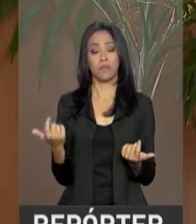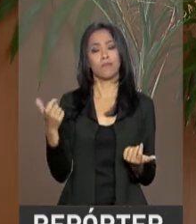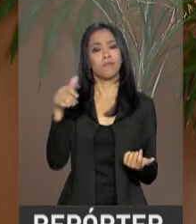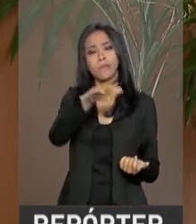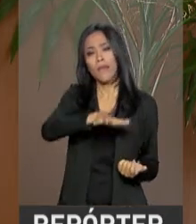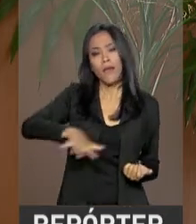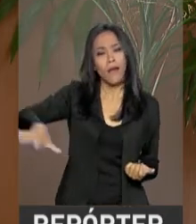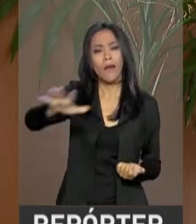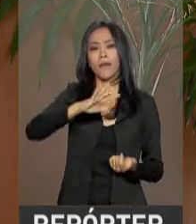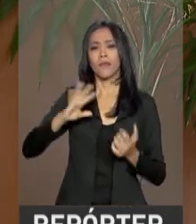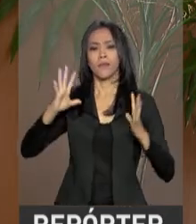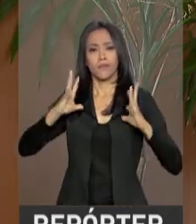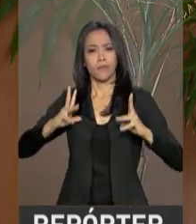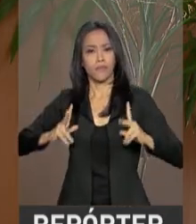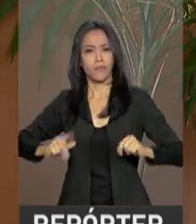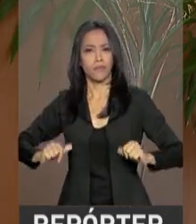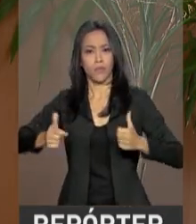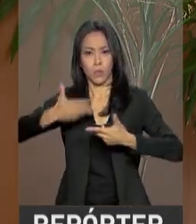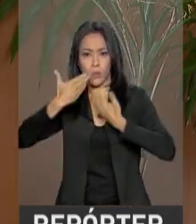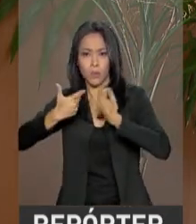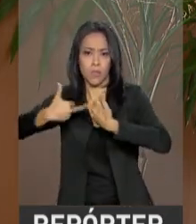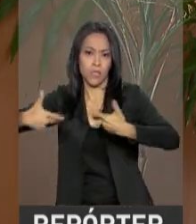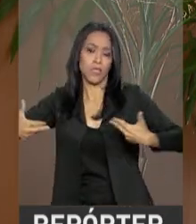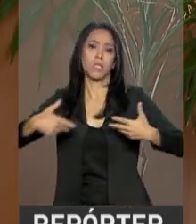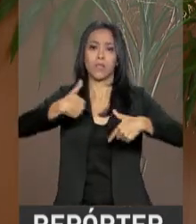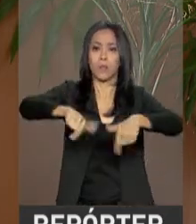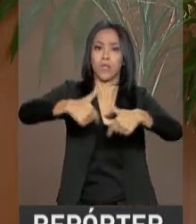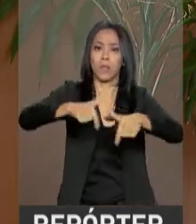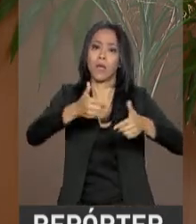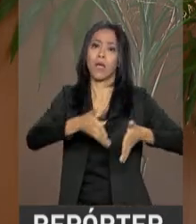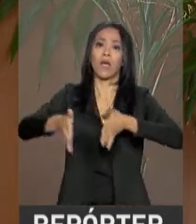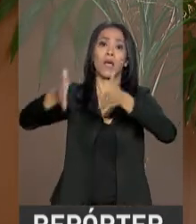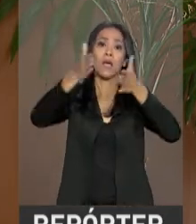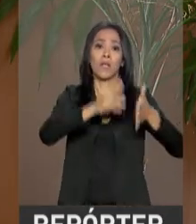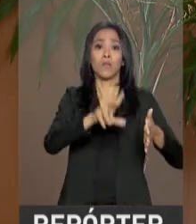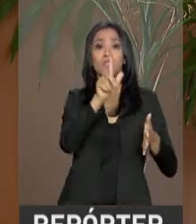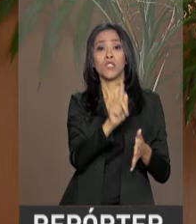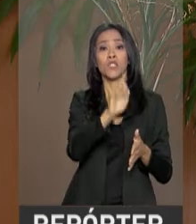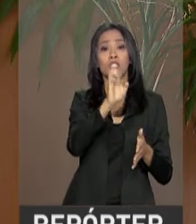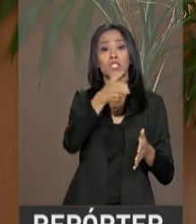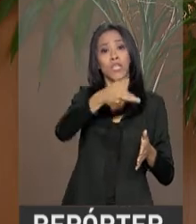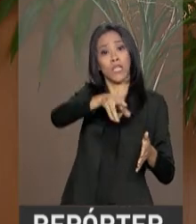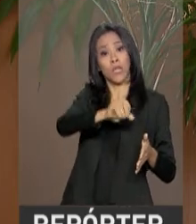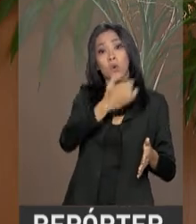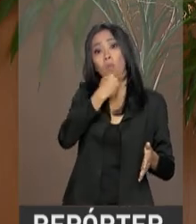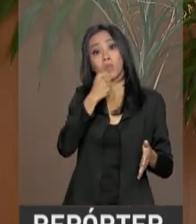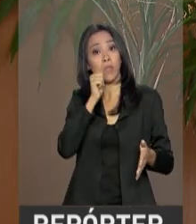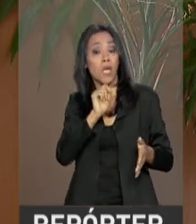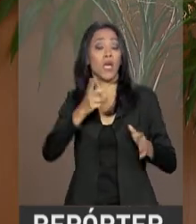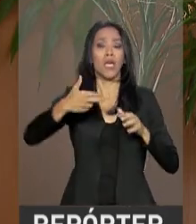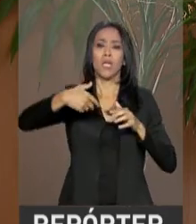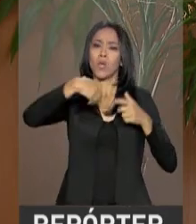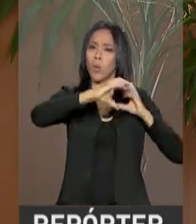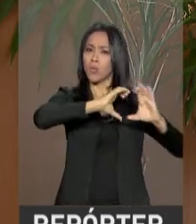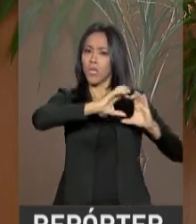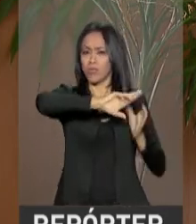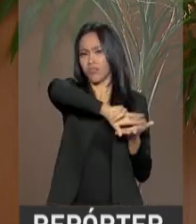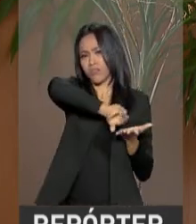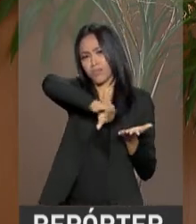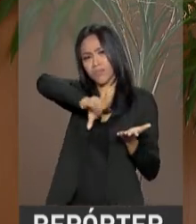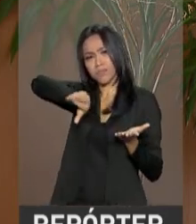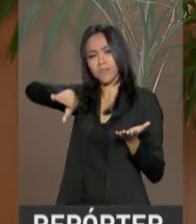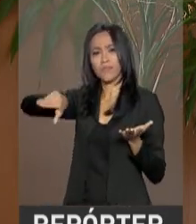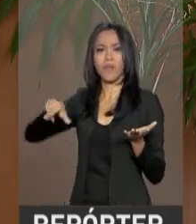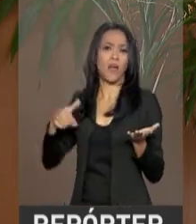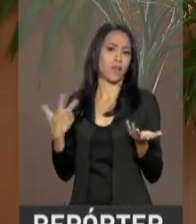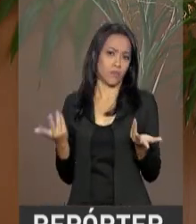sanitária trabalhista de gênero telecomunicações uma série de campos